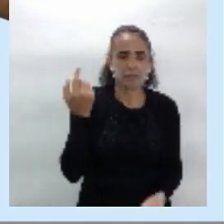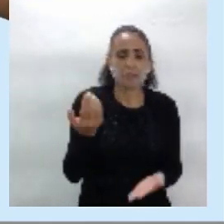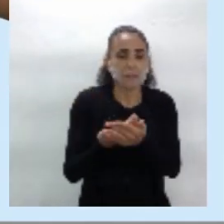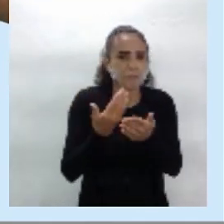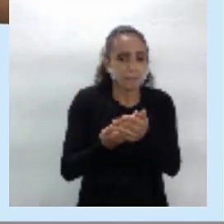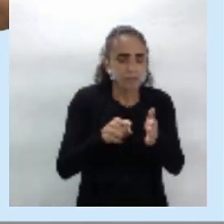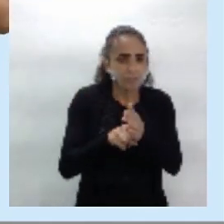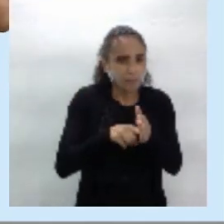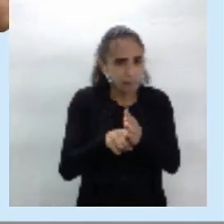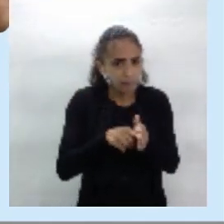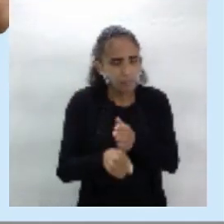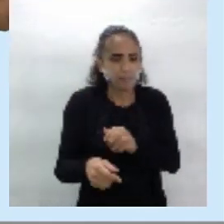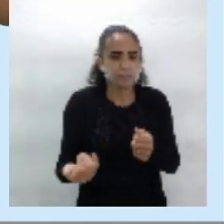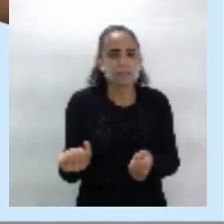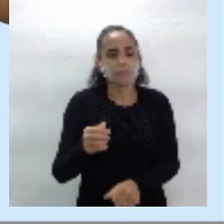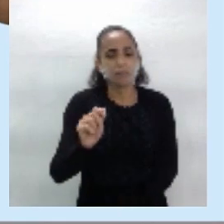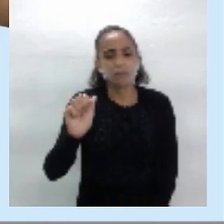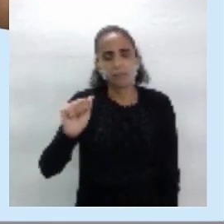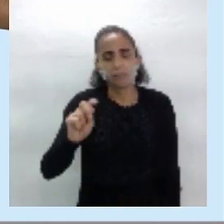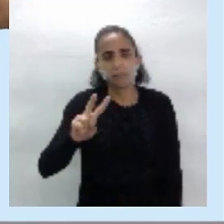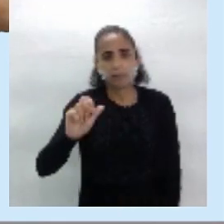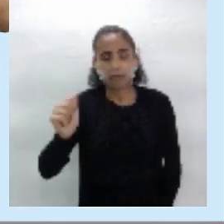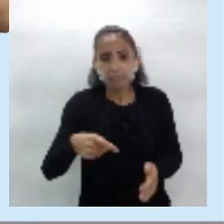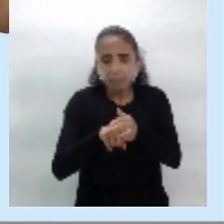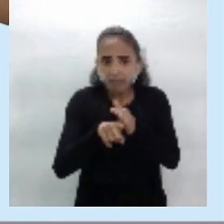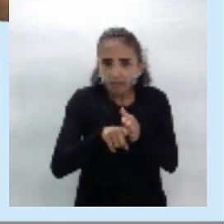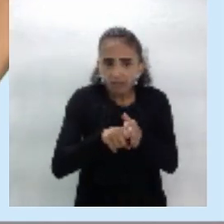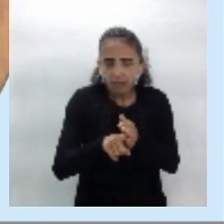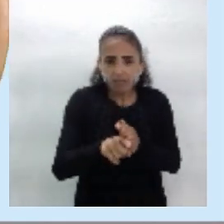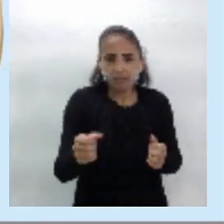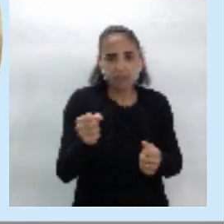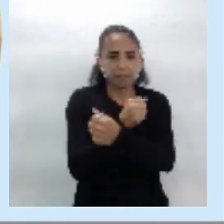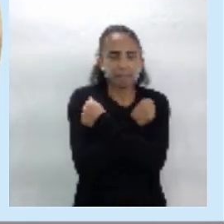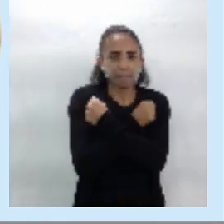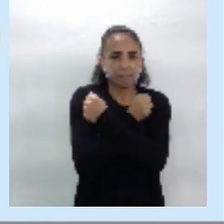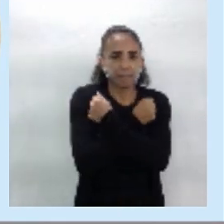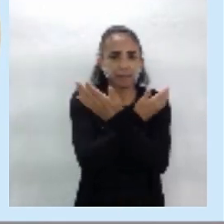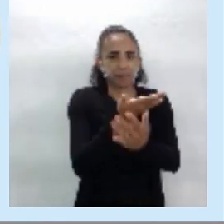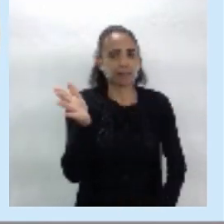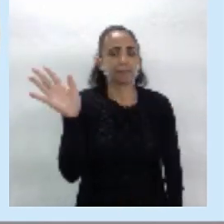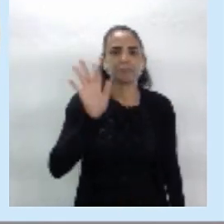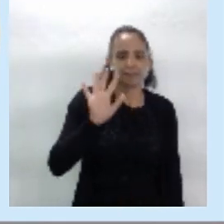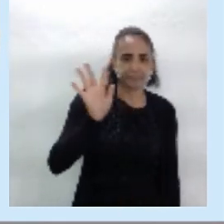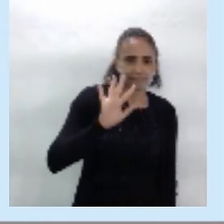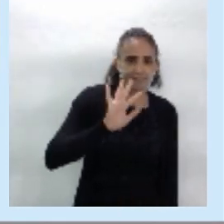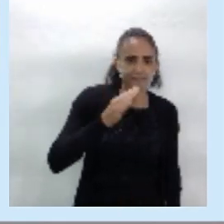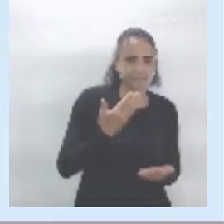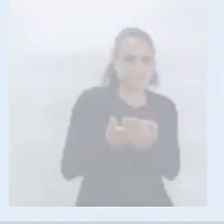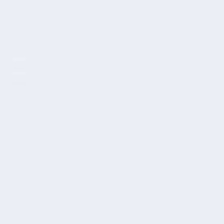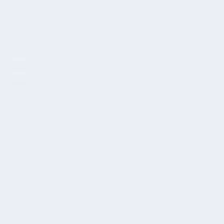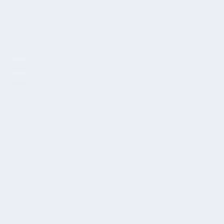professor, acesse lá o AVA e sempre conte conosco. Forte abraço e até a próxima aula.